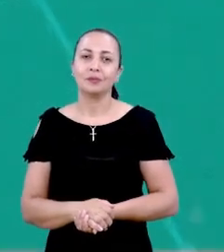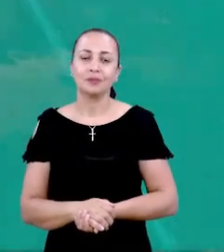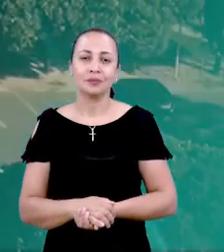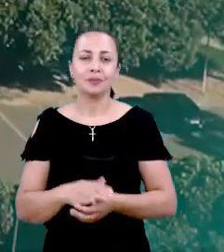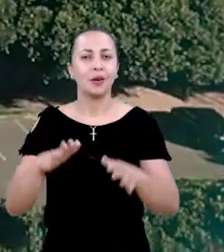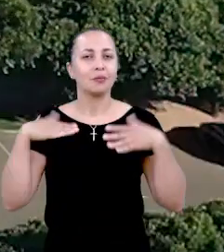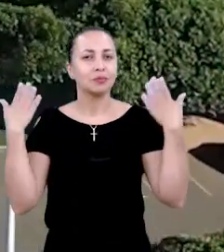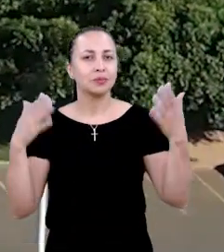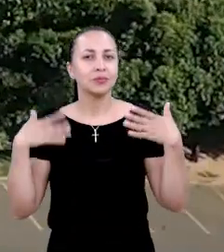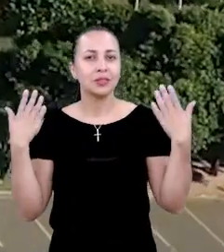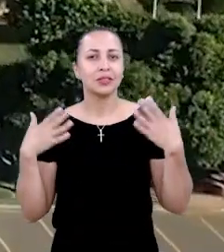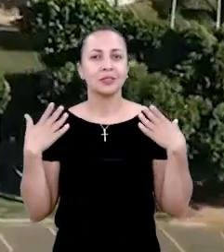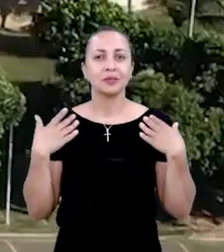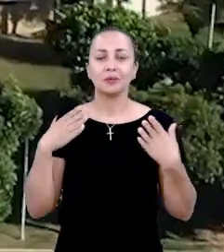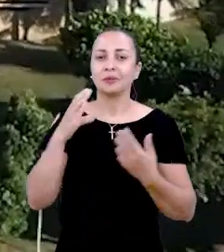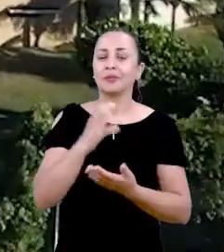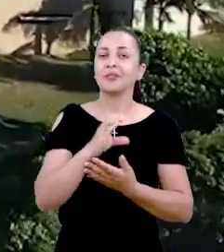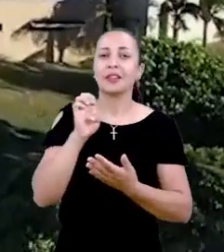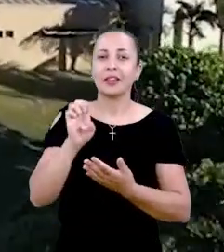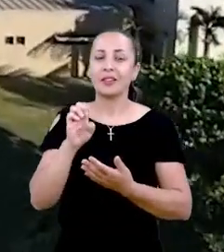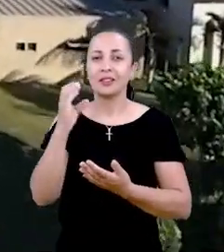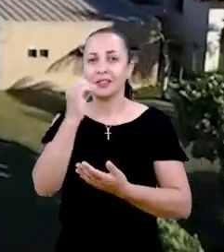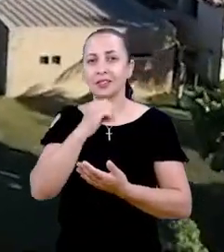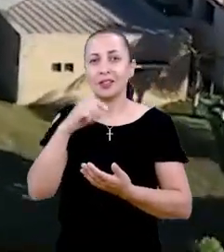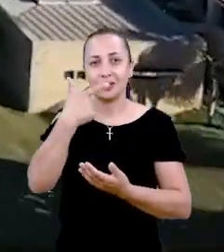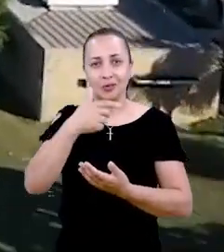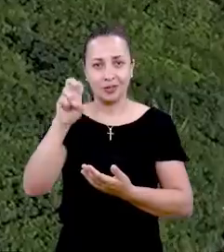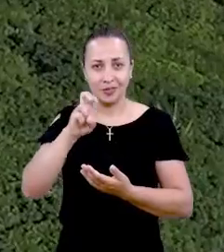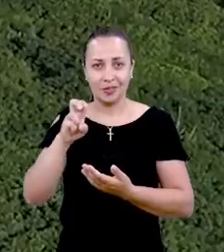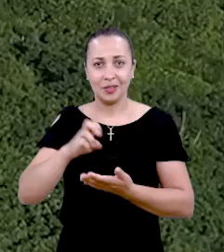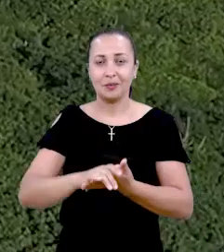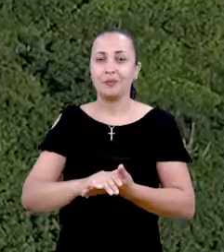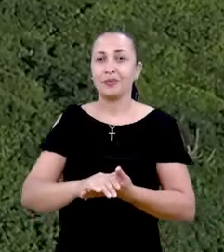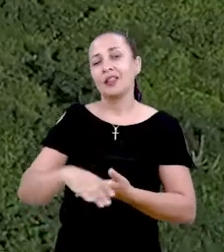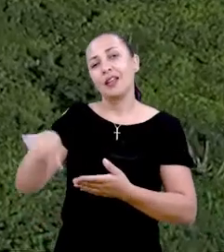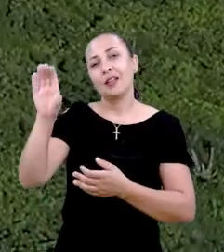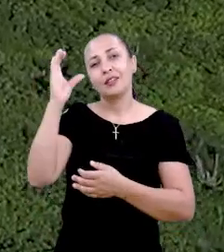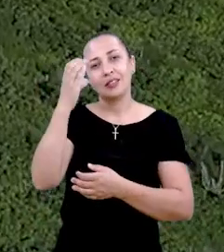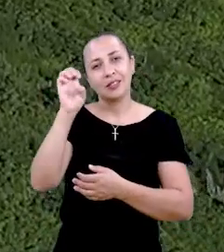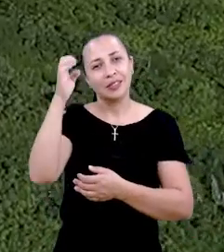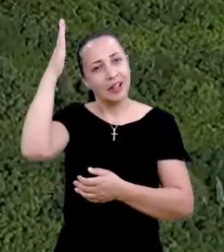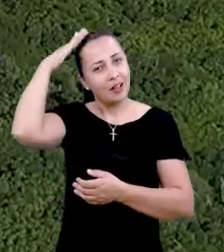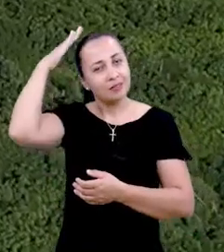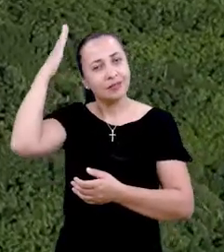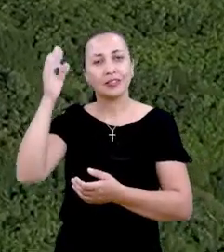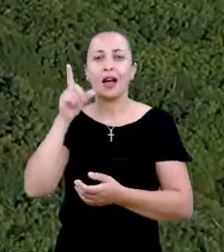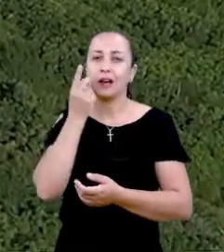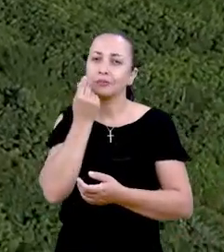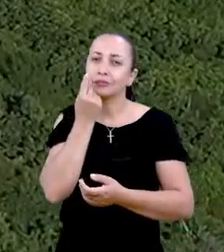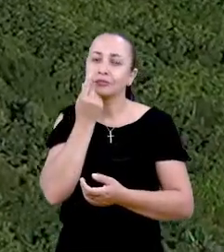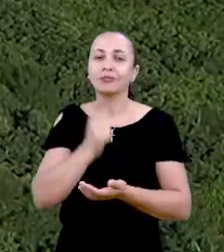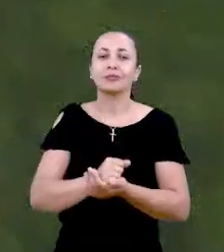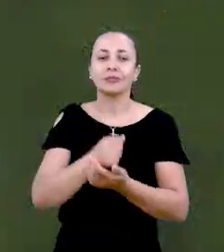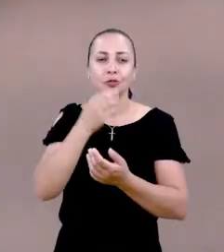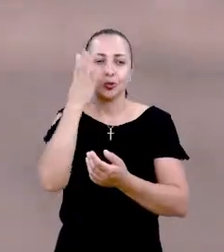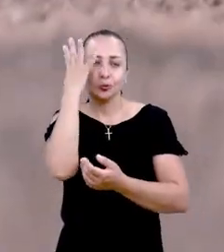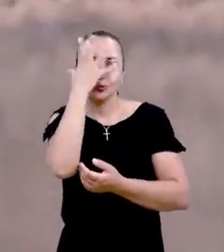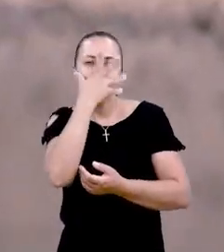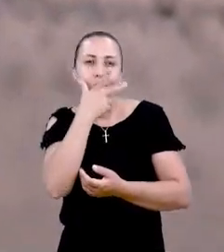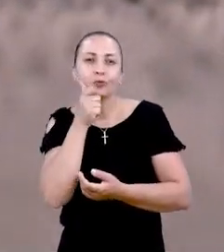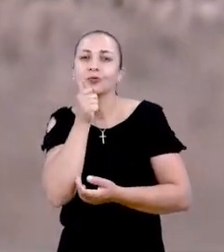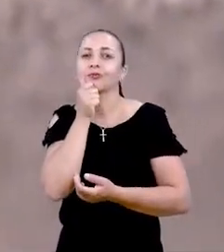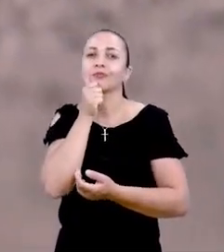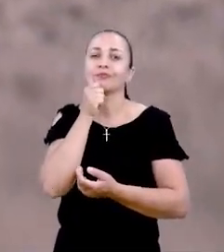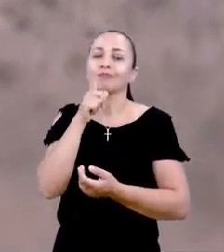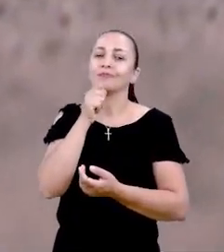O passeio pela CE 025, no litoral leste do Ceará, é repleto de belas paisagens, mar, dunas, rio.